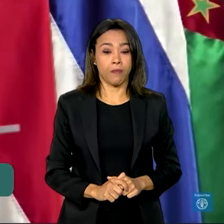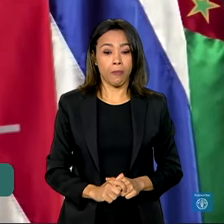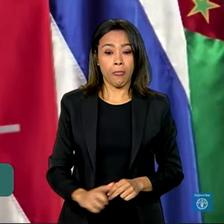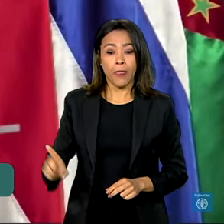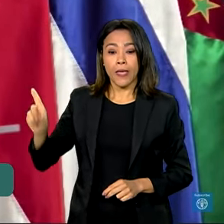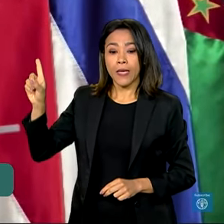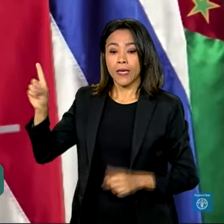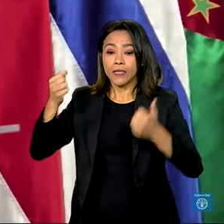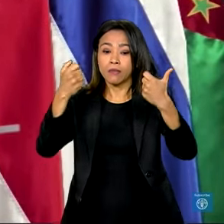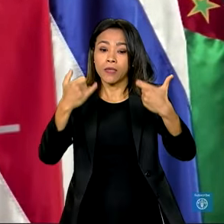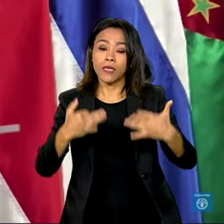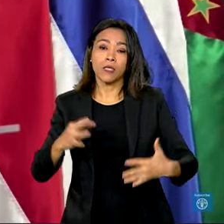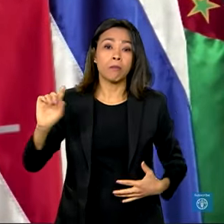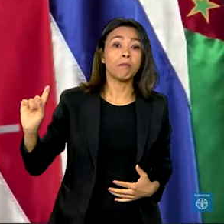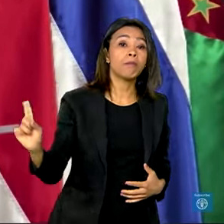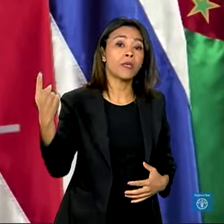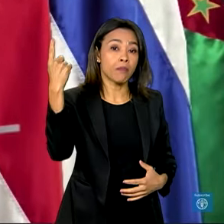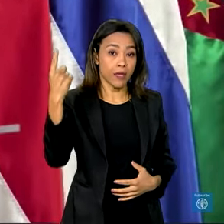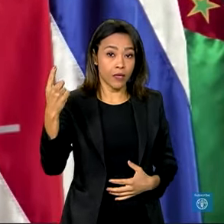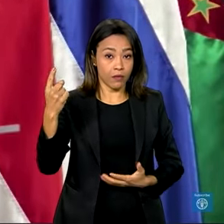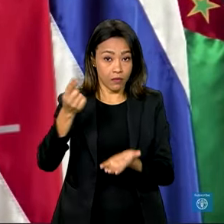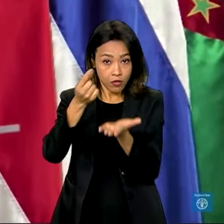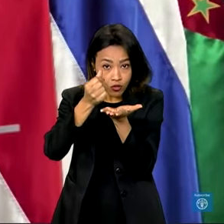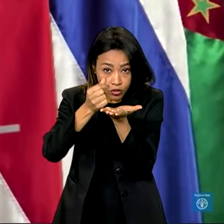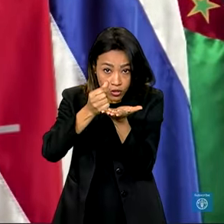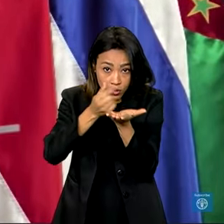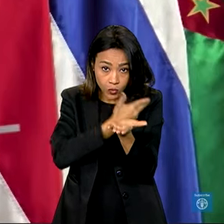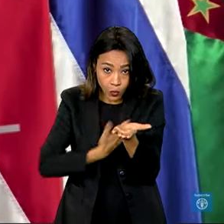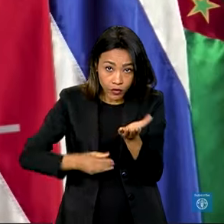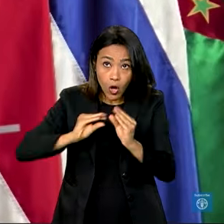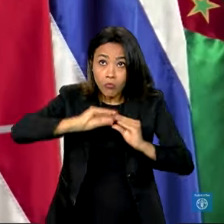primeiro ponto é a transferência de renda.